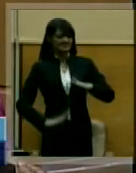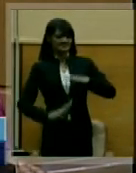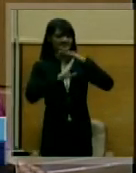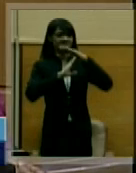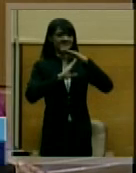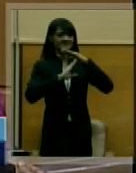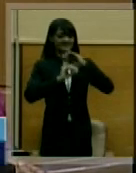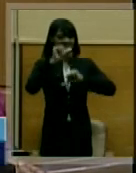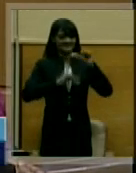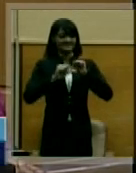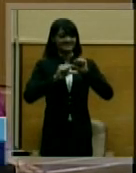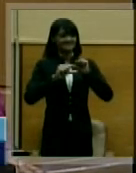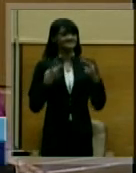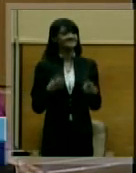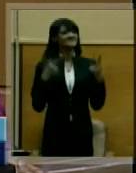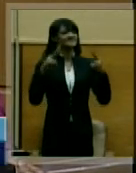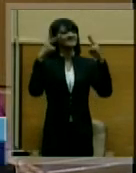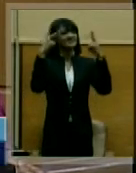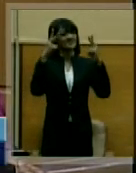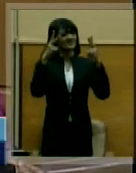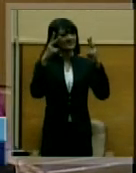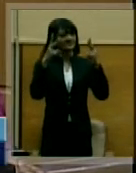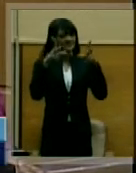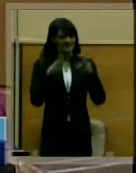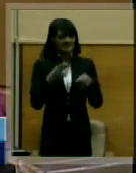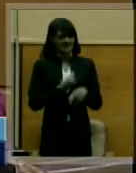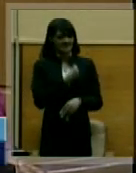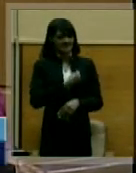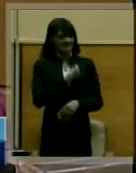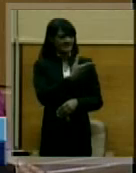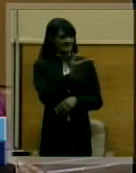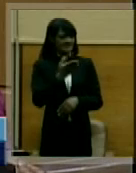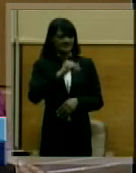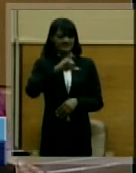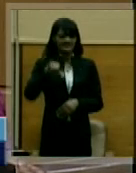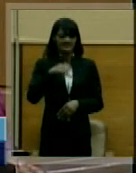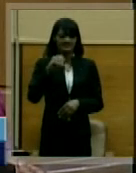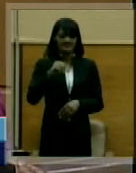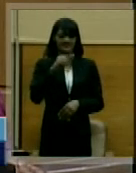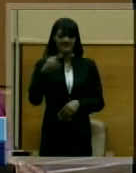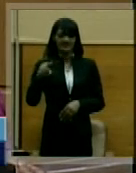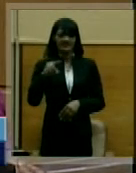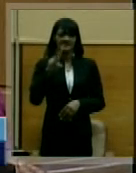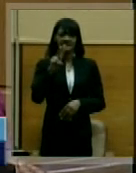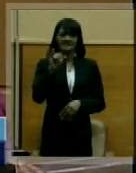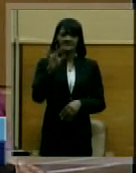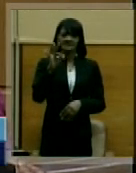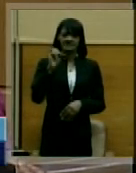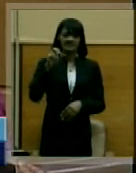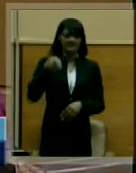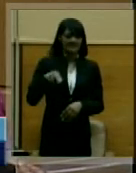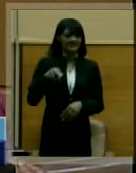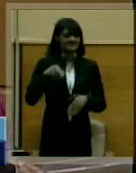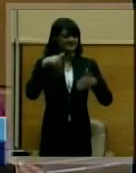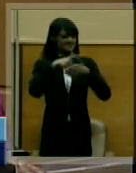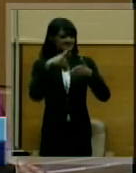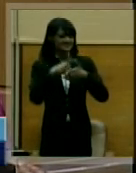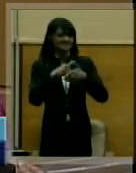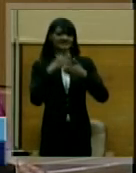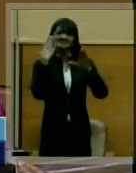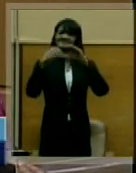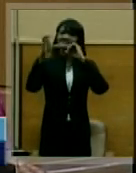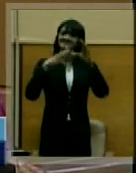de vitória. Lições de vida como a de João Vitor, que em seu enxergar canta, aboia, joga bola, vive e